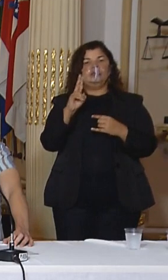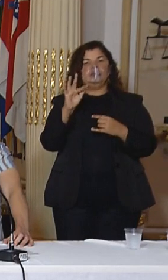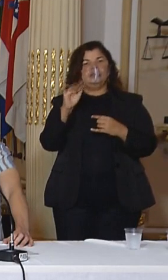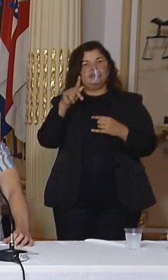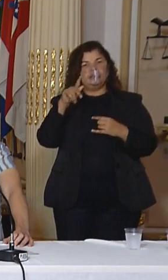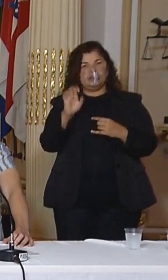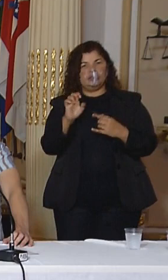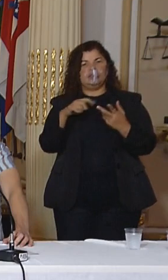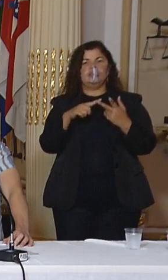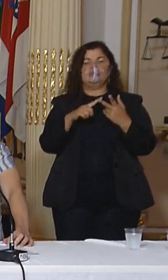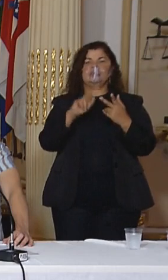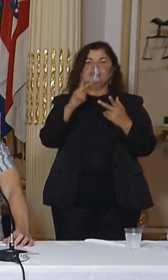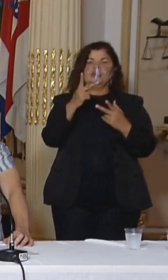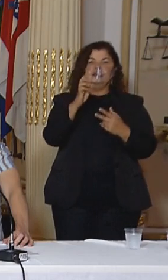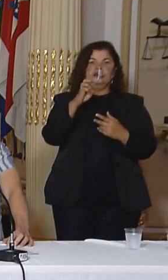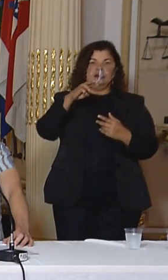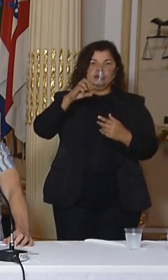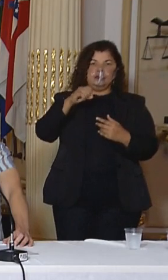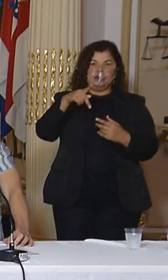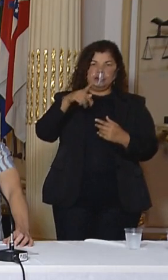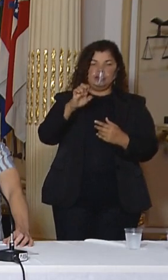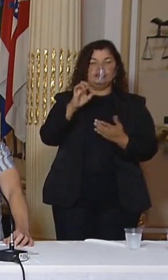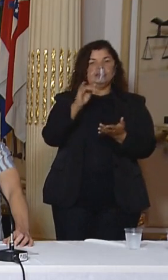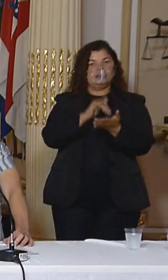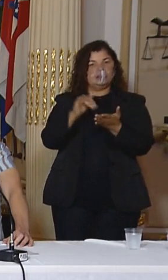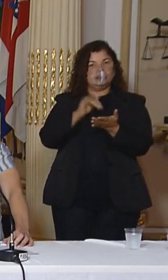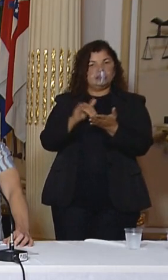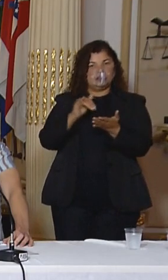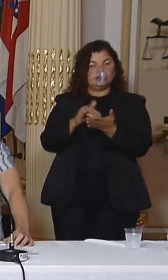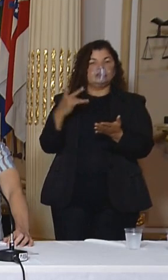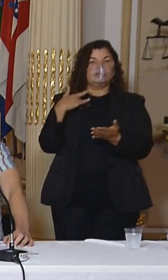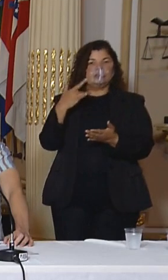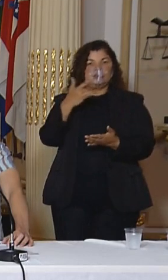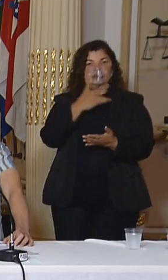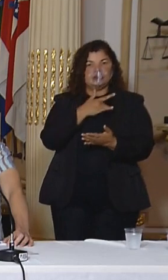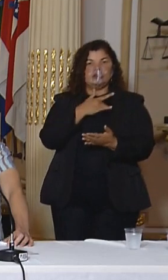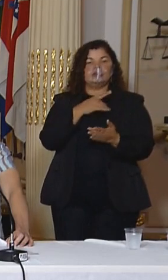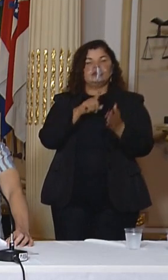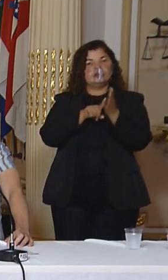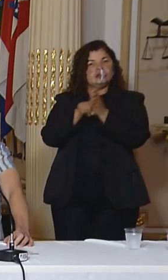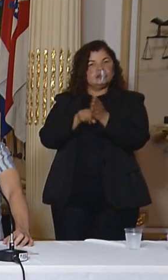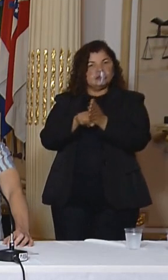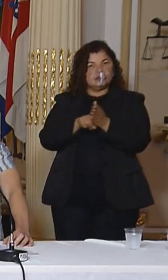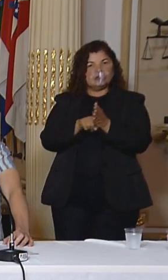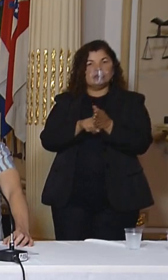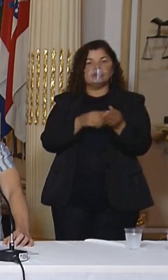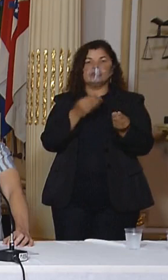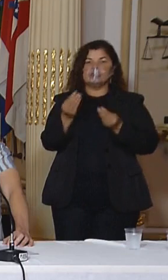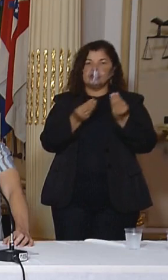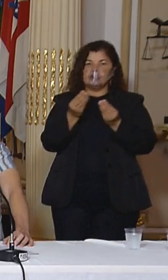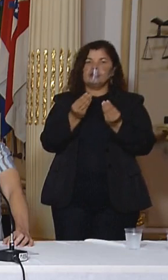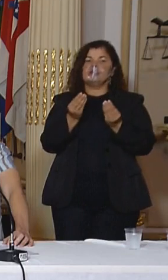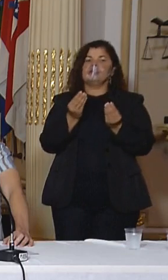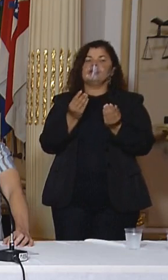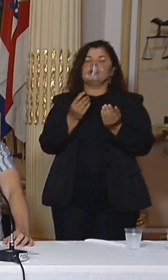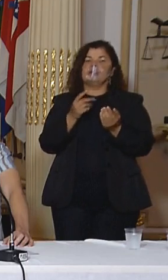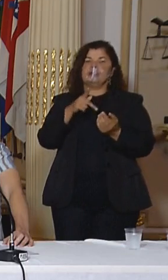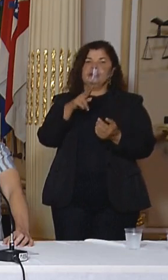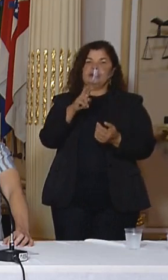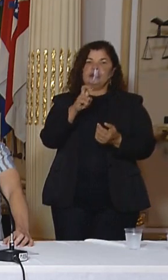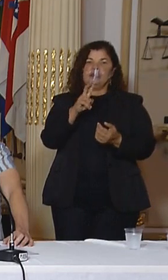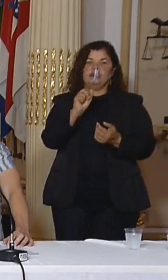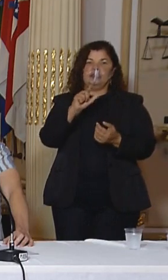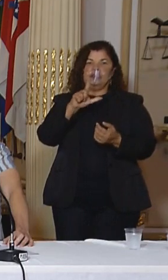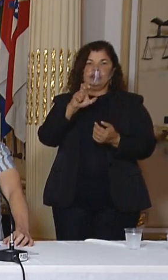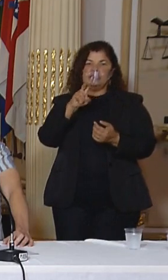com o EMOP e a própria Secretaria, a equipe da Secretaria Estadual de Saúde, para fazer um estudo de soroprevalência, utilizando o